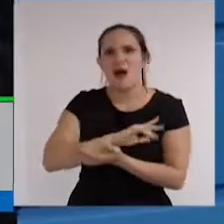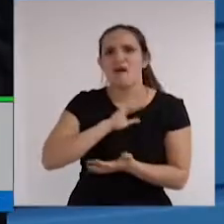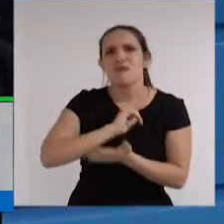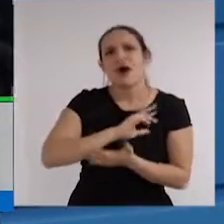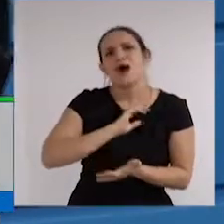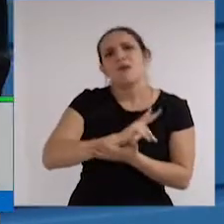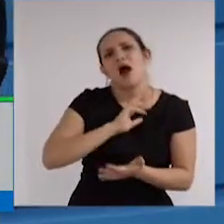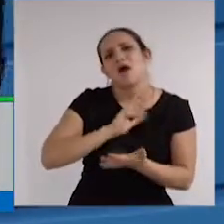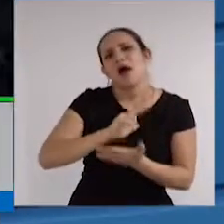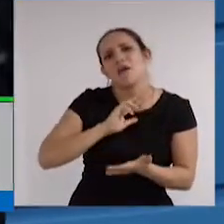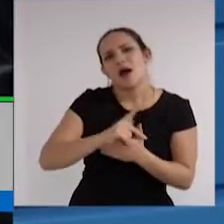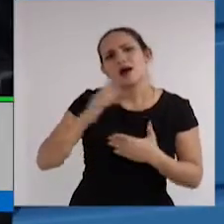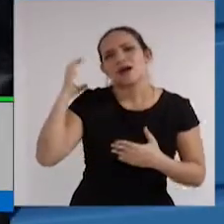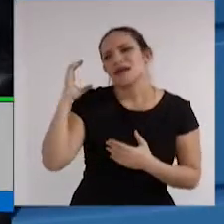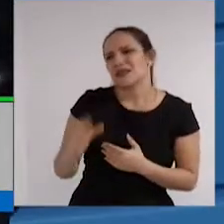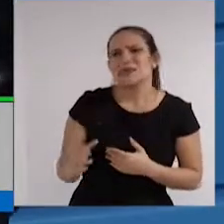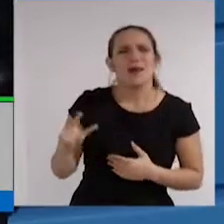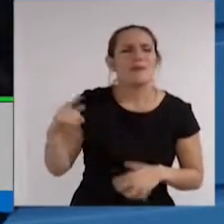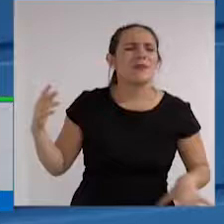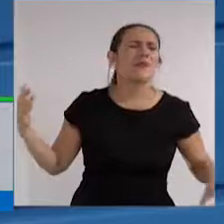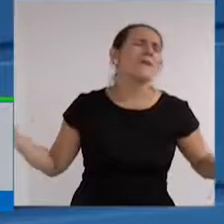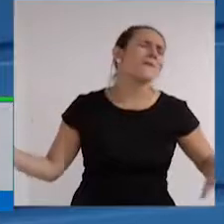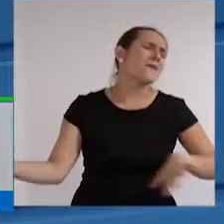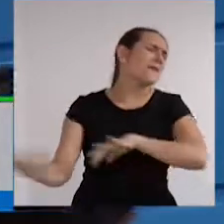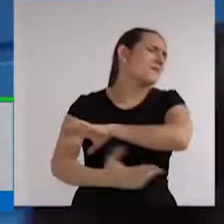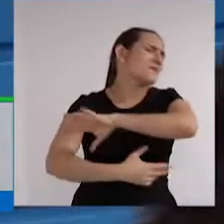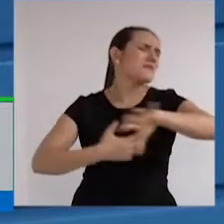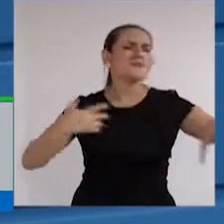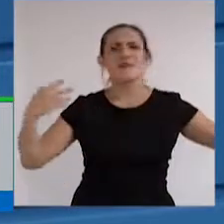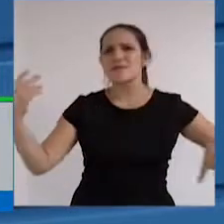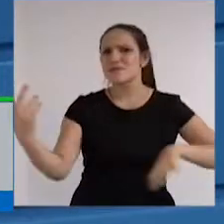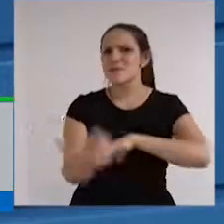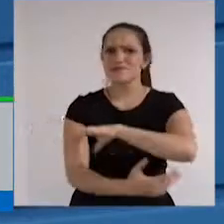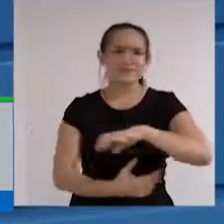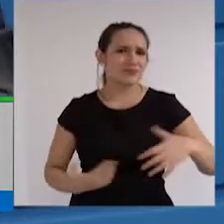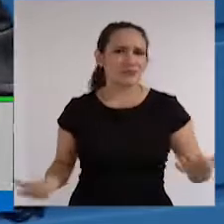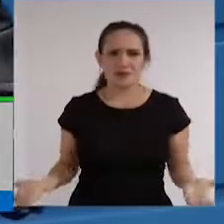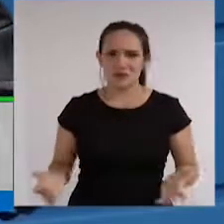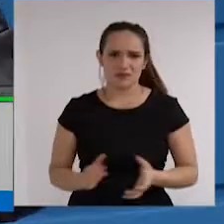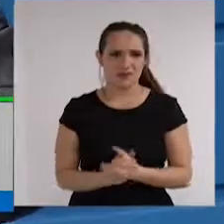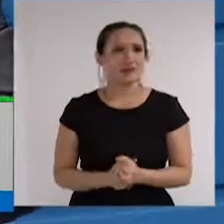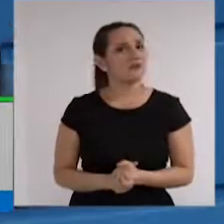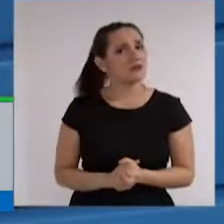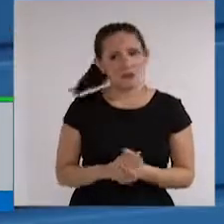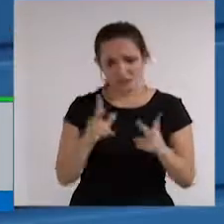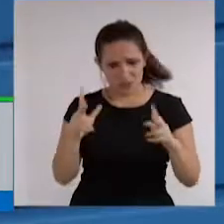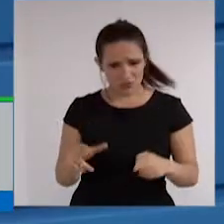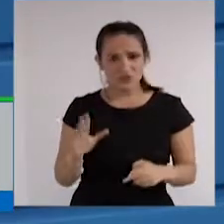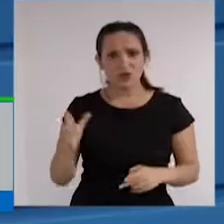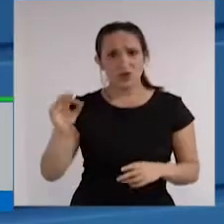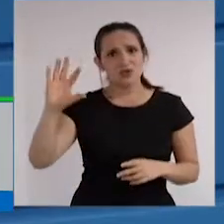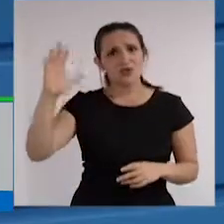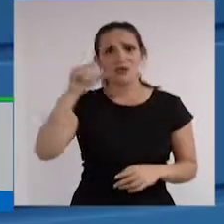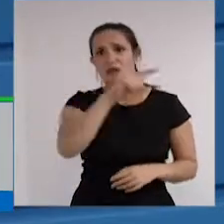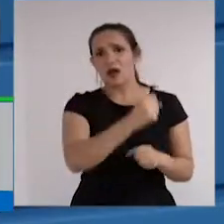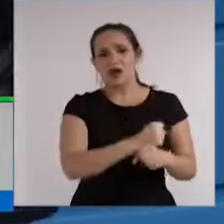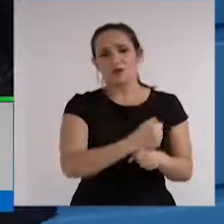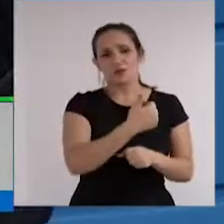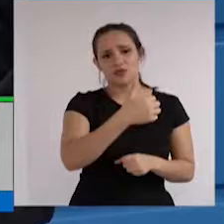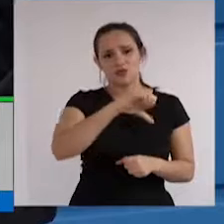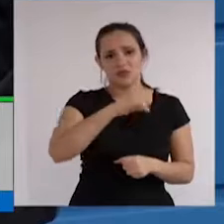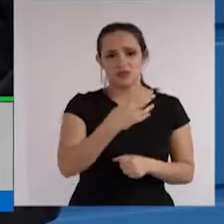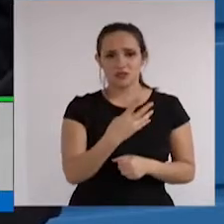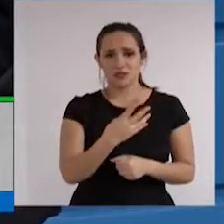o Brasil está vivendo num momento de anarquia. Foi o que aconteceu em 64 para acontecer isso que aconteceu.